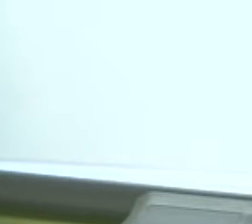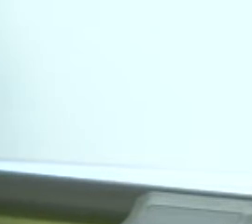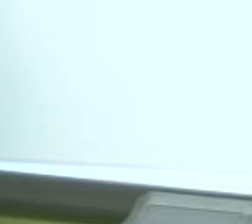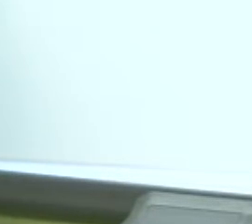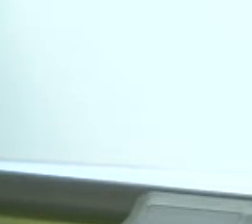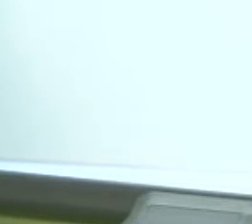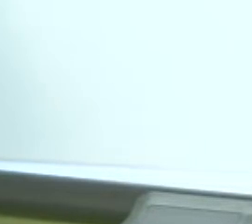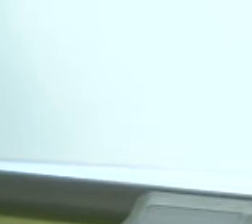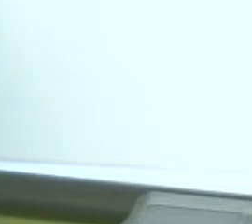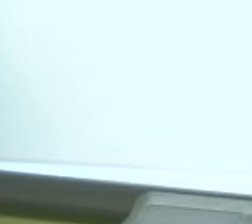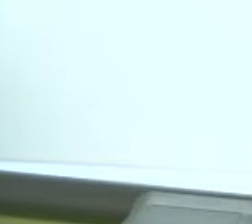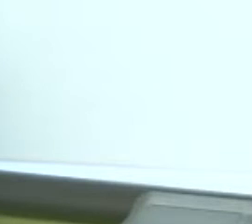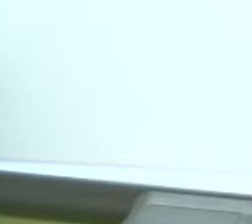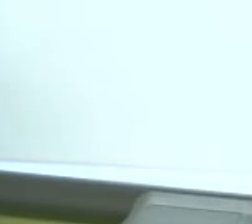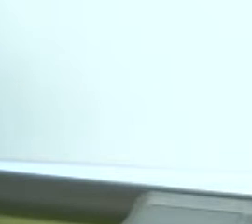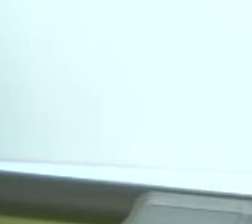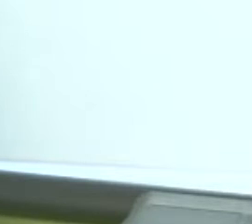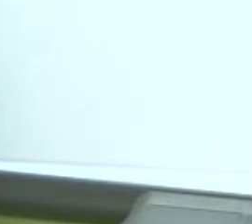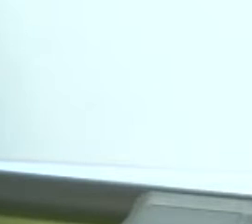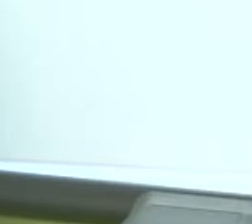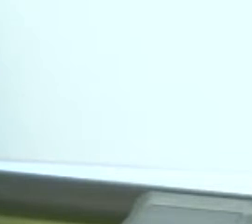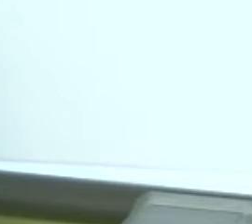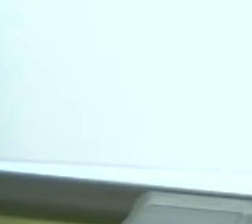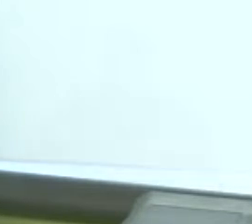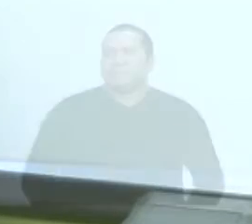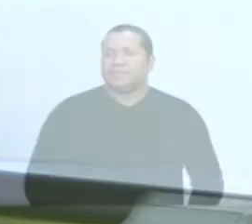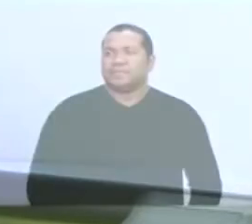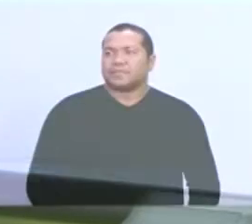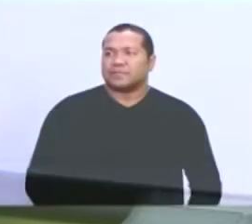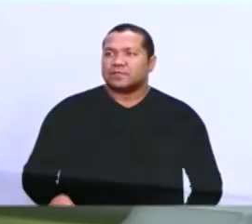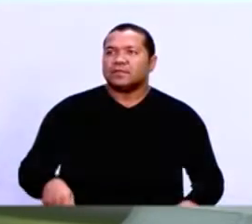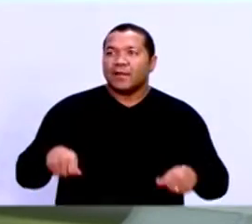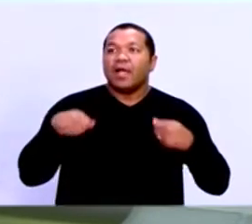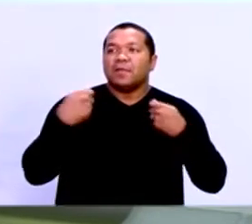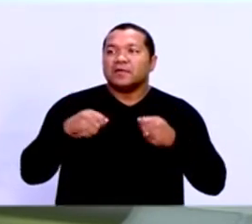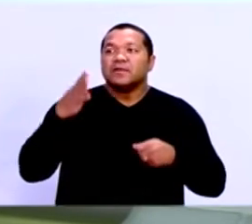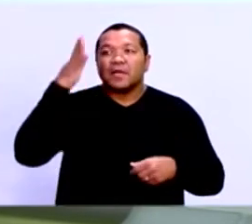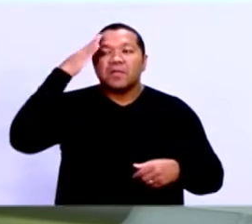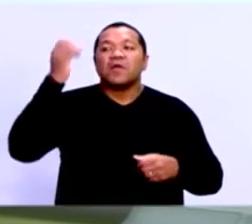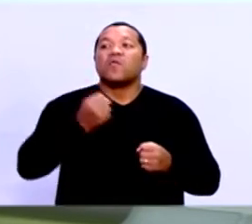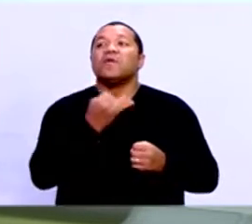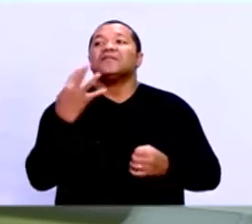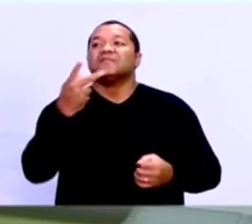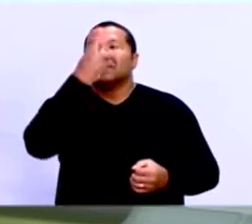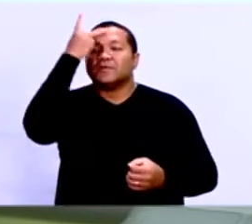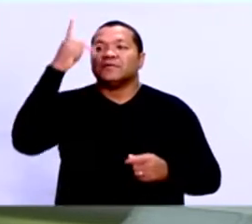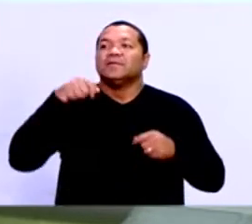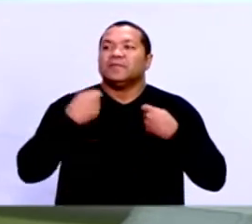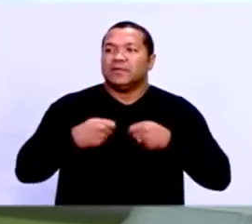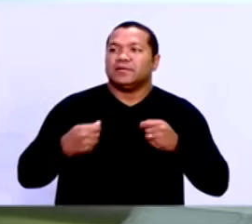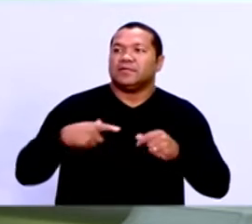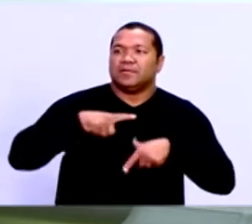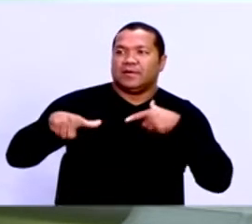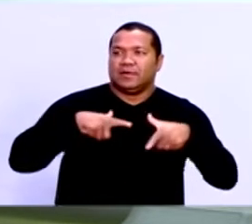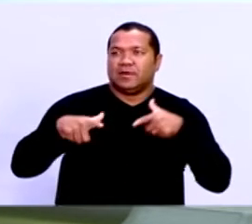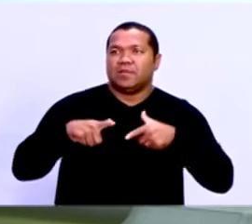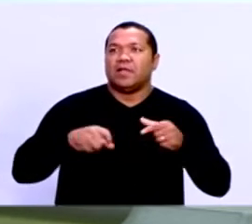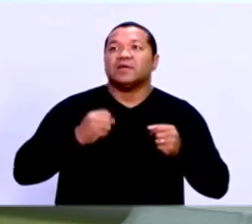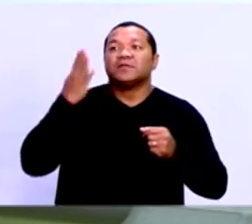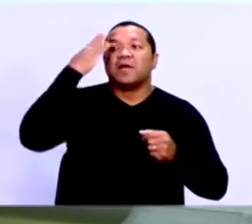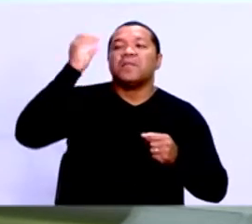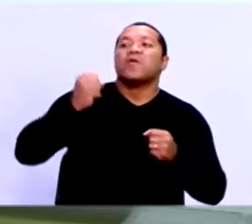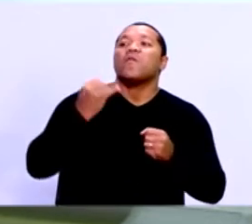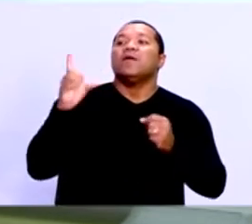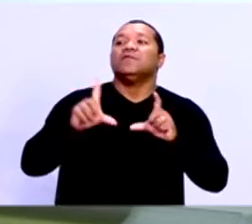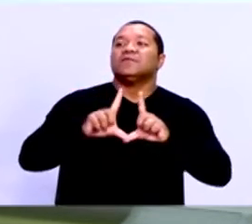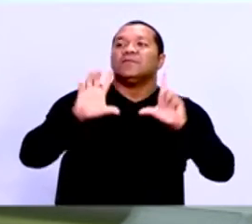é é contratar quem são quantos pedreiros qual o tamanho da porta dimensão de janela vai ter piso